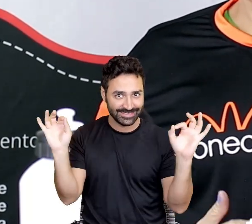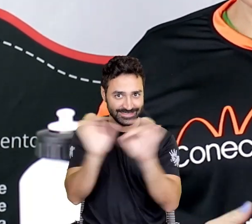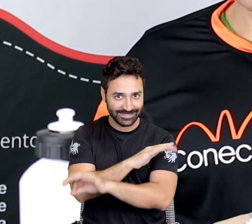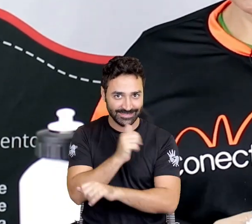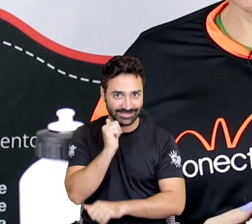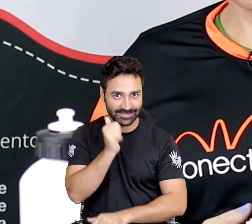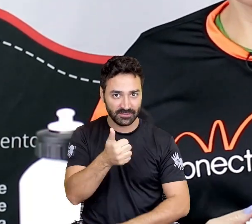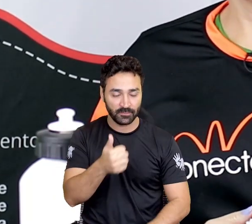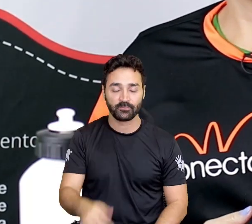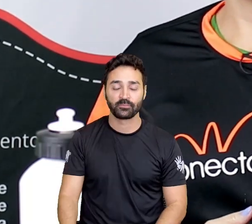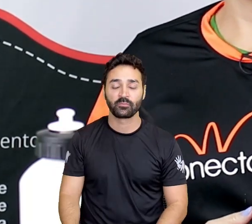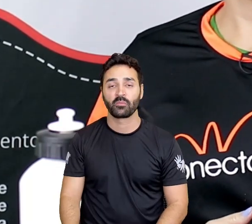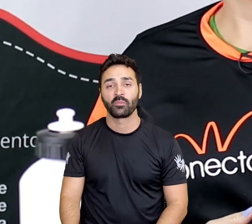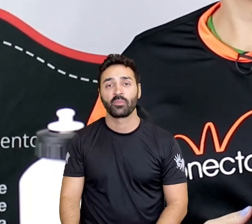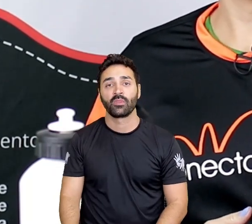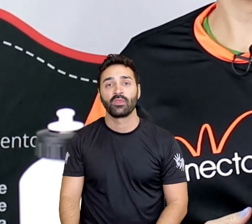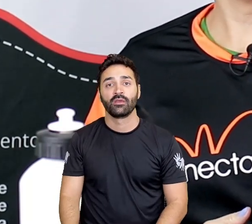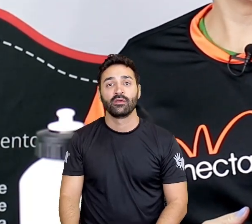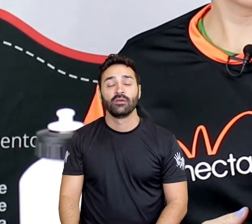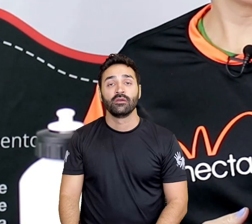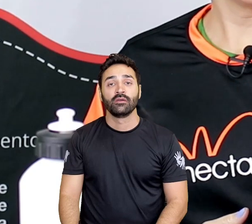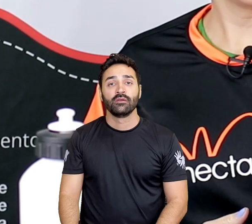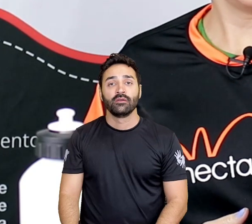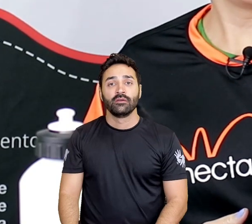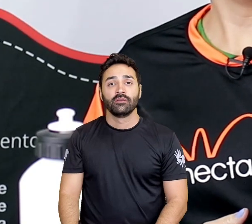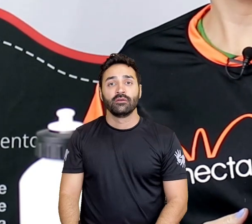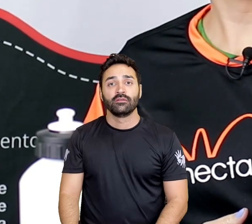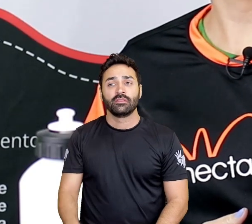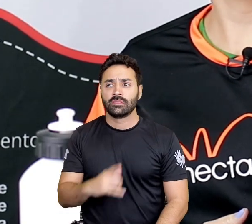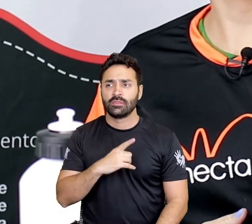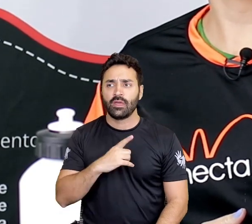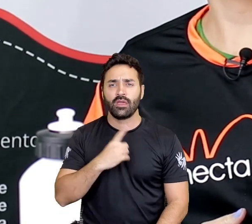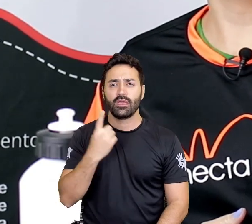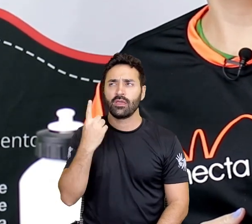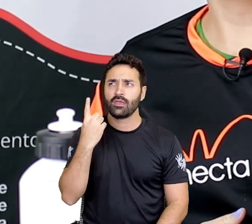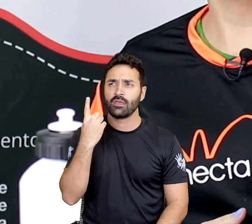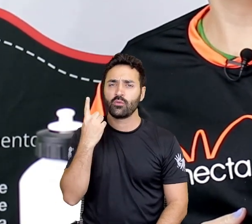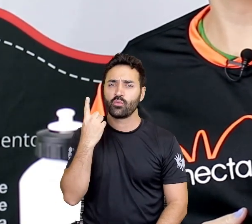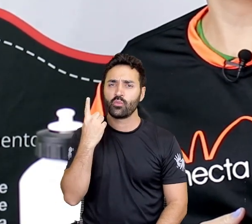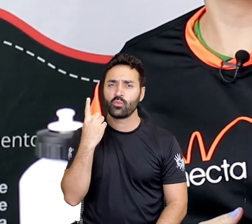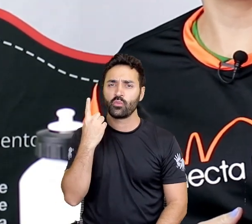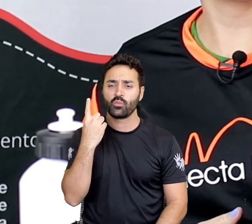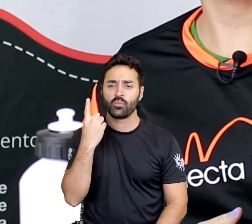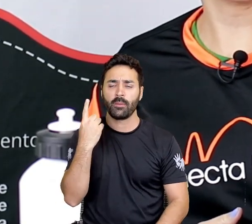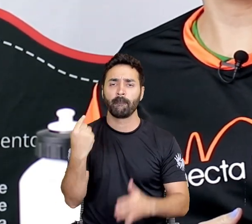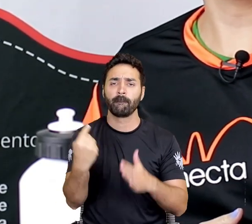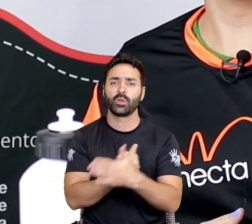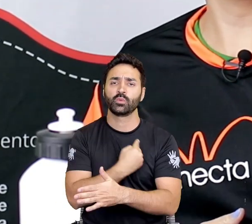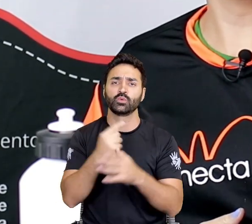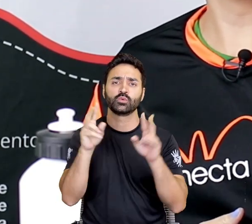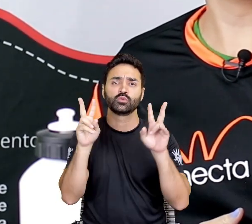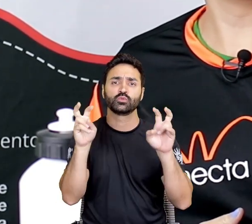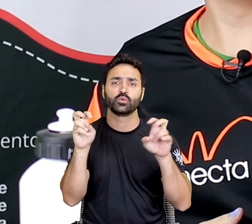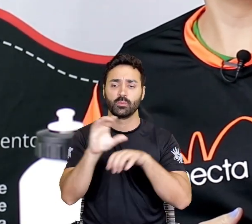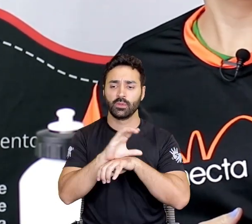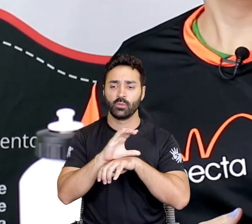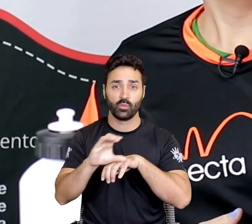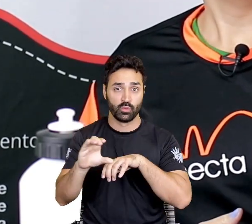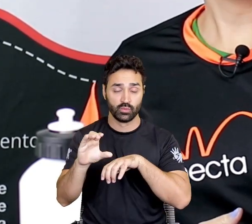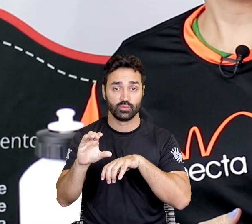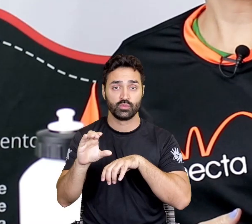aproveitar que a gente voltou e vou trazer uma questão que foi colocada aqui sobre o curso, que me perguntaram do curso